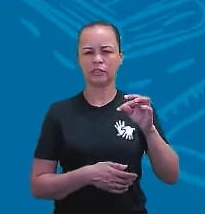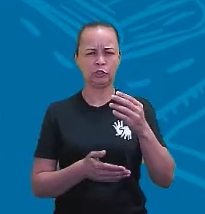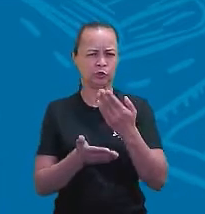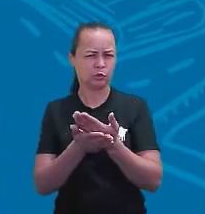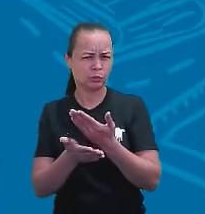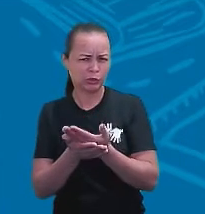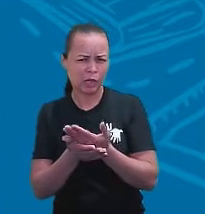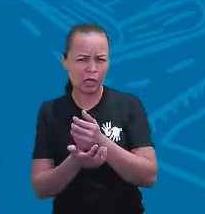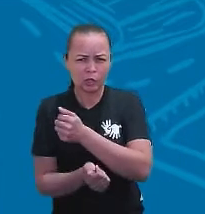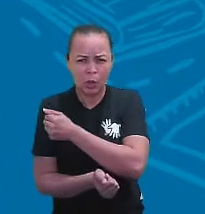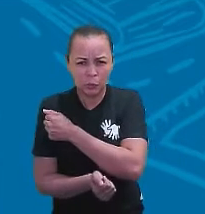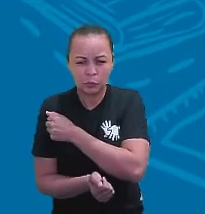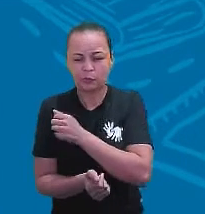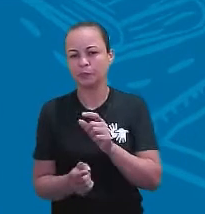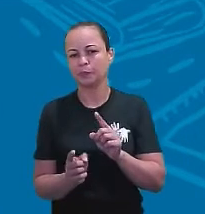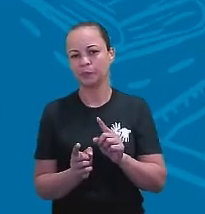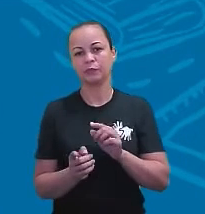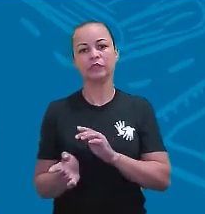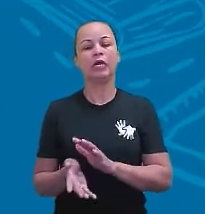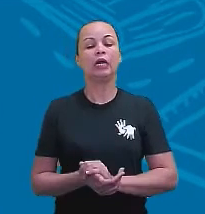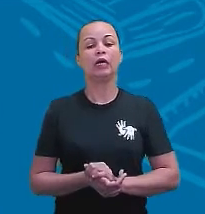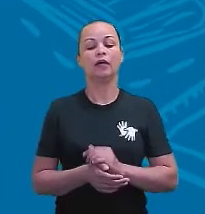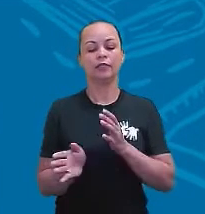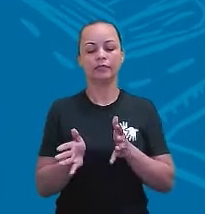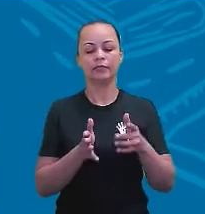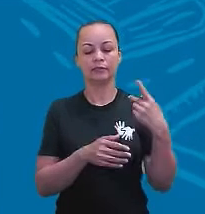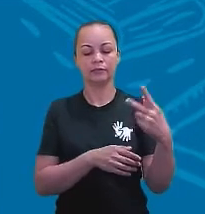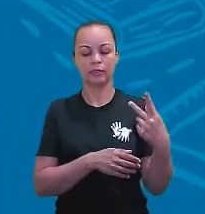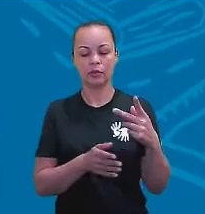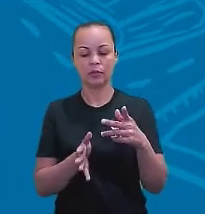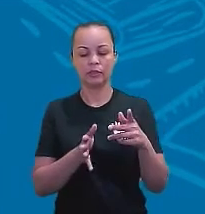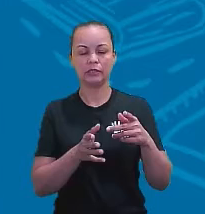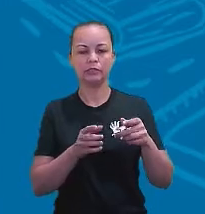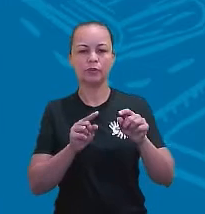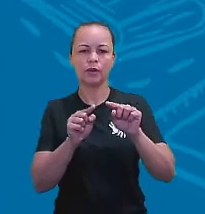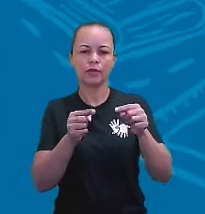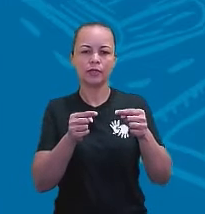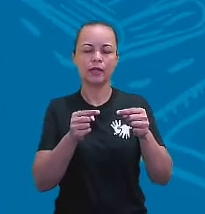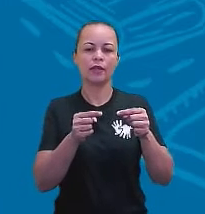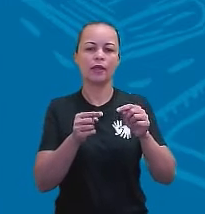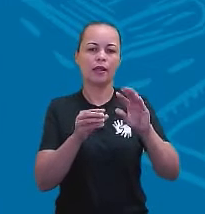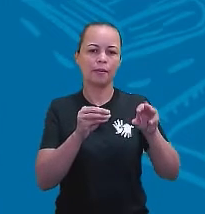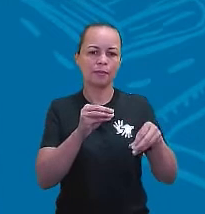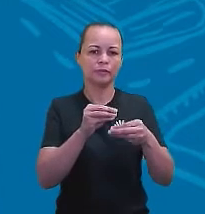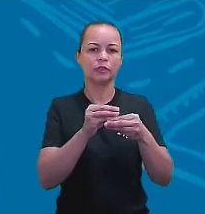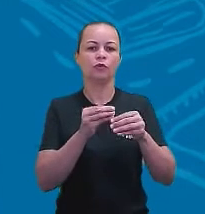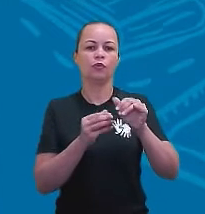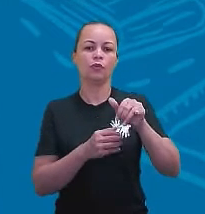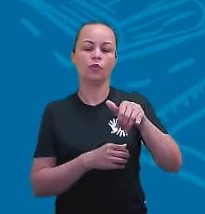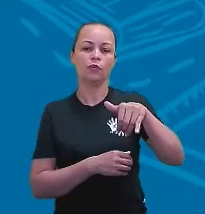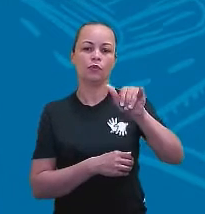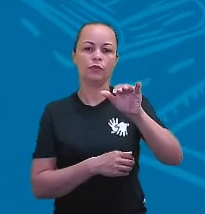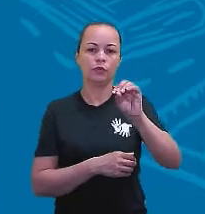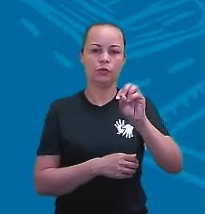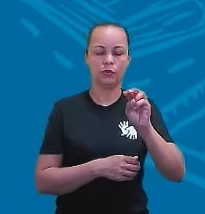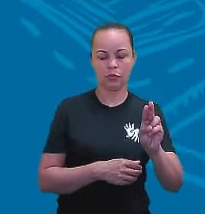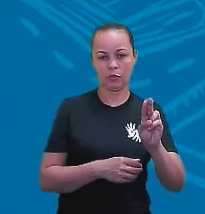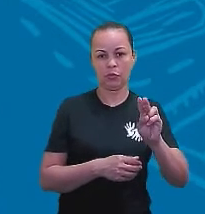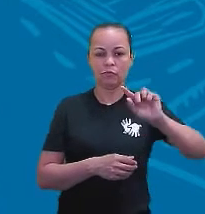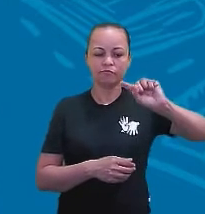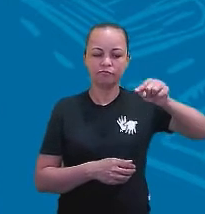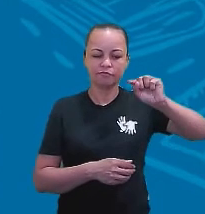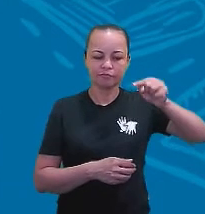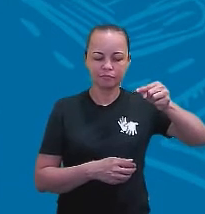lado ele está dizendo a mesma coisa. Mas olha o joguinho que ele fez. Repetiu o your, colocou um apóstrofo logo em